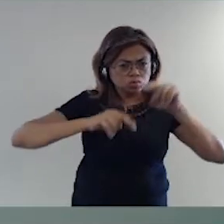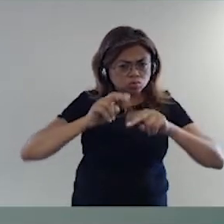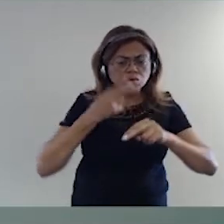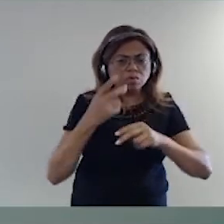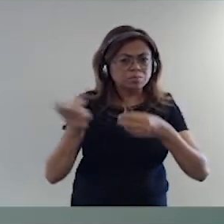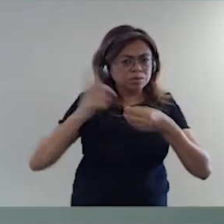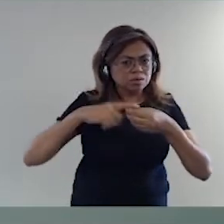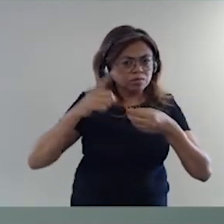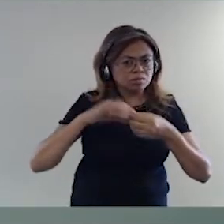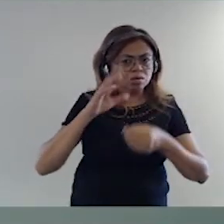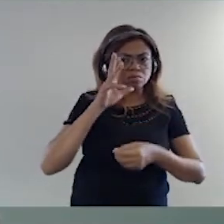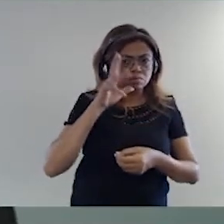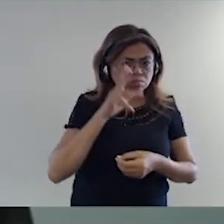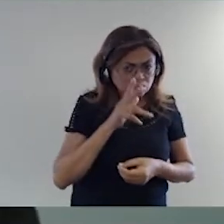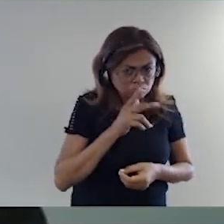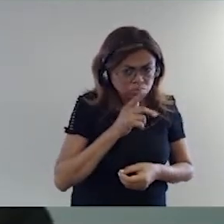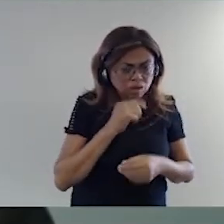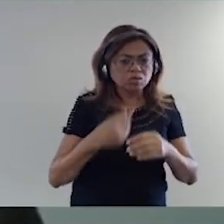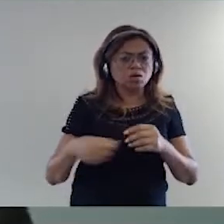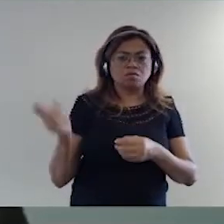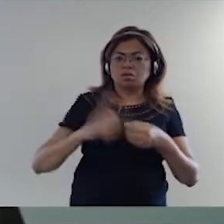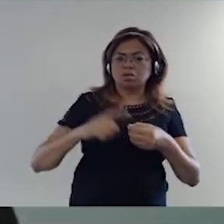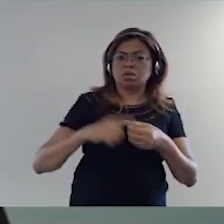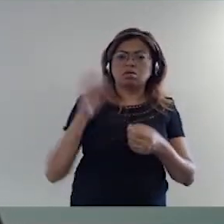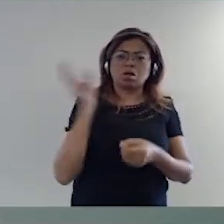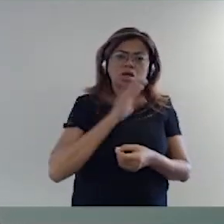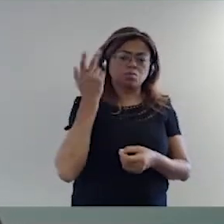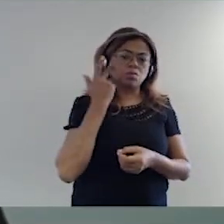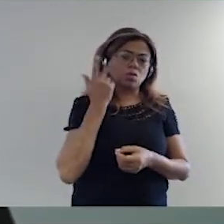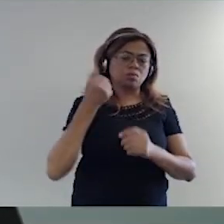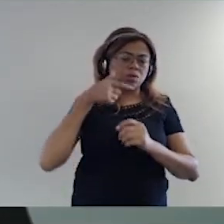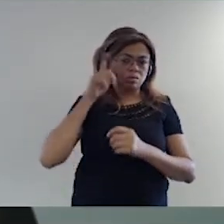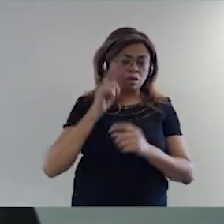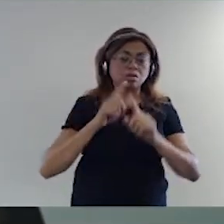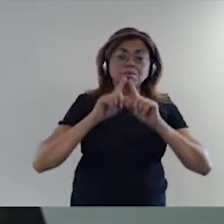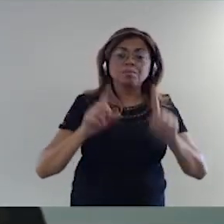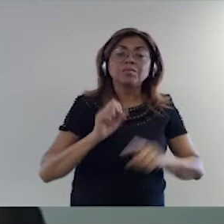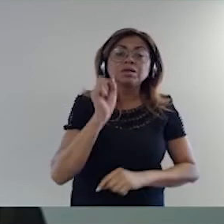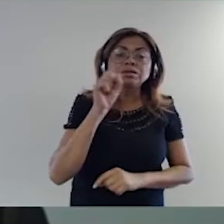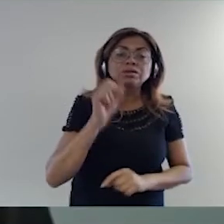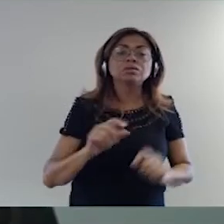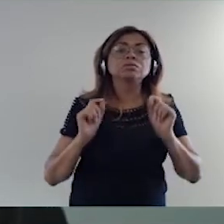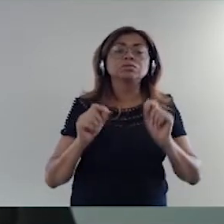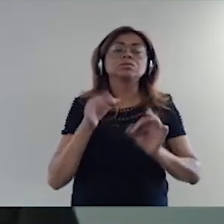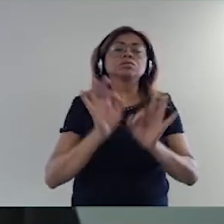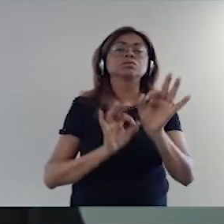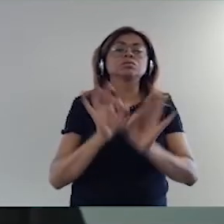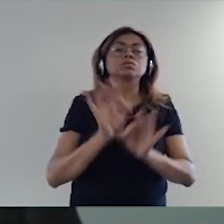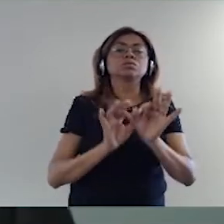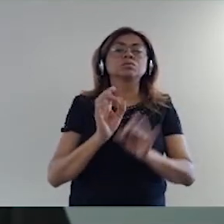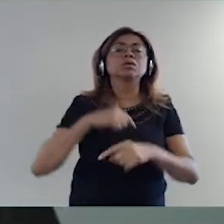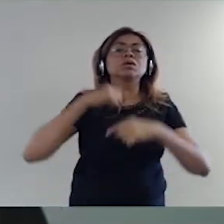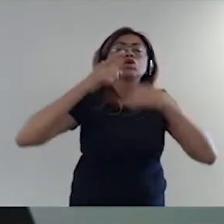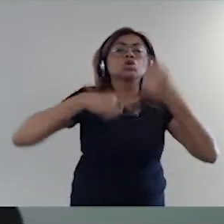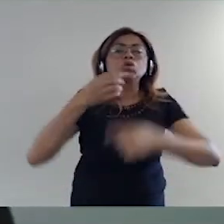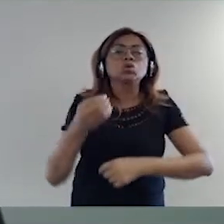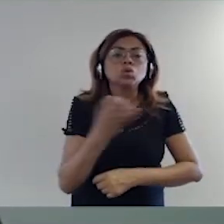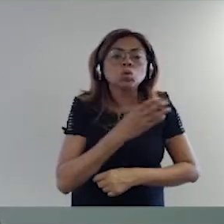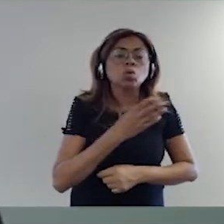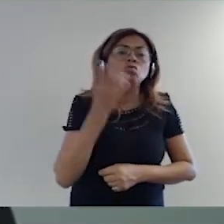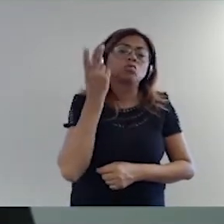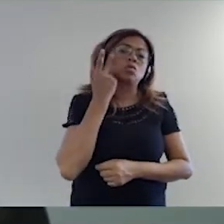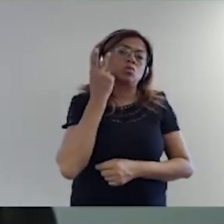gradual. E essa retomada gradual não é voltar à normalidade de outrora, mas sim se preparar para uma nova